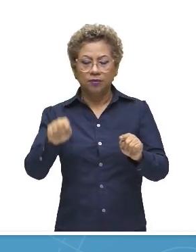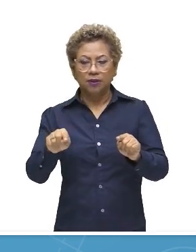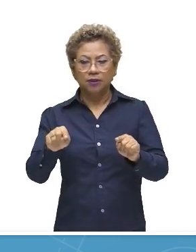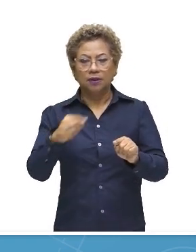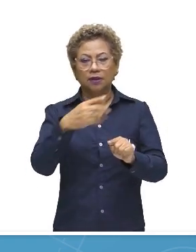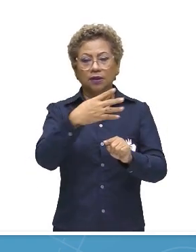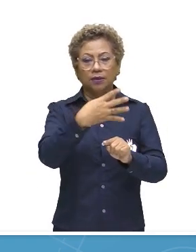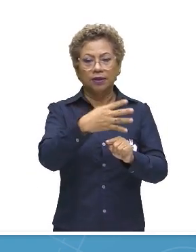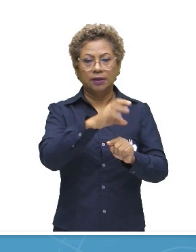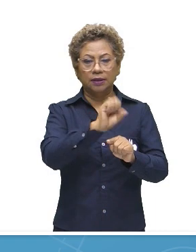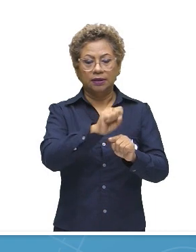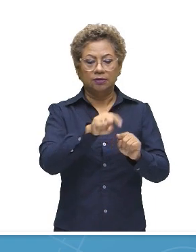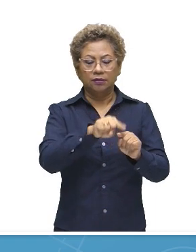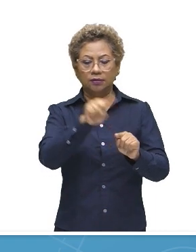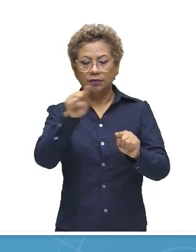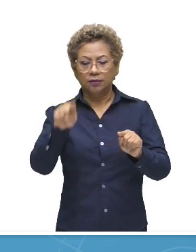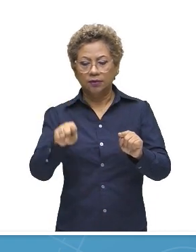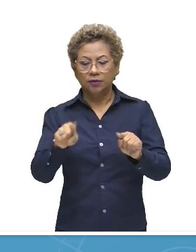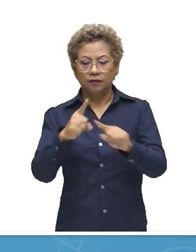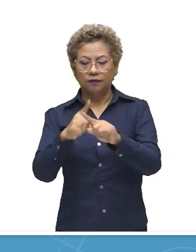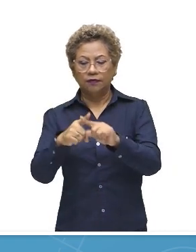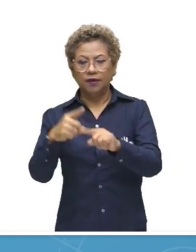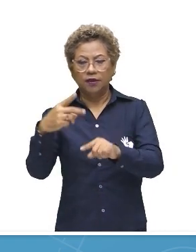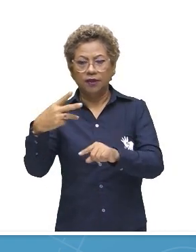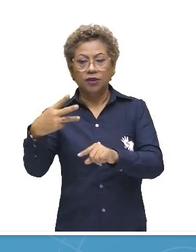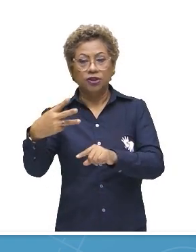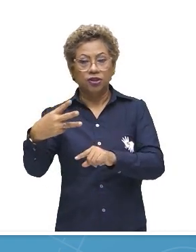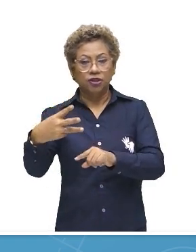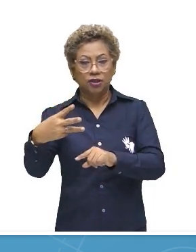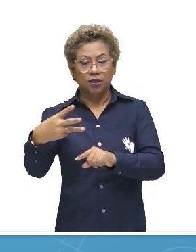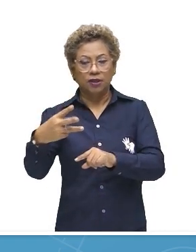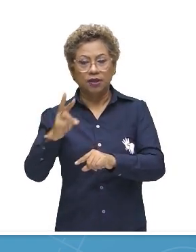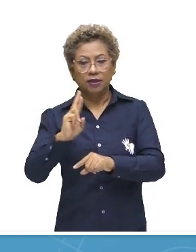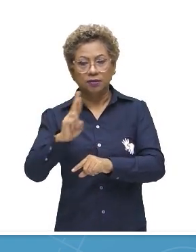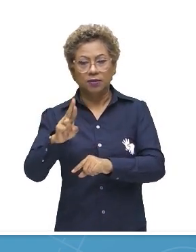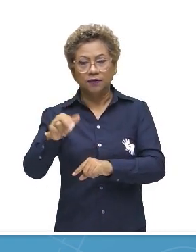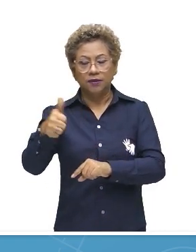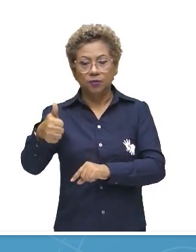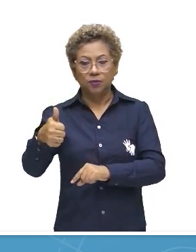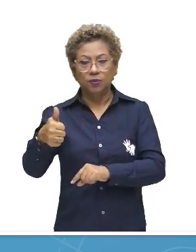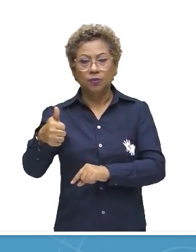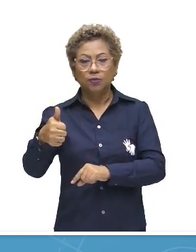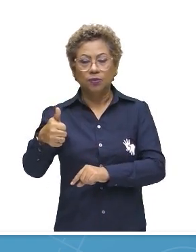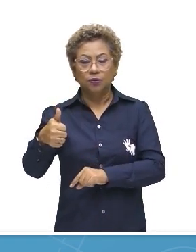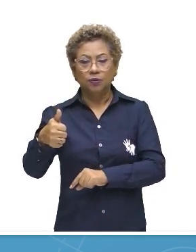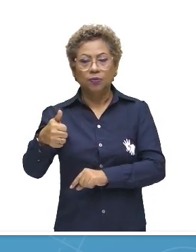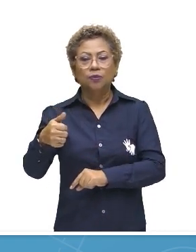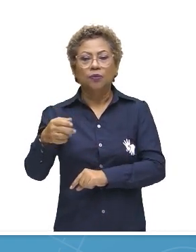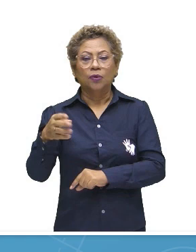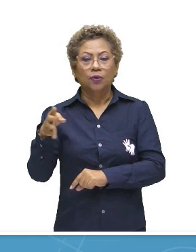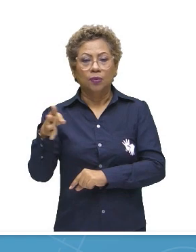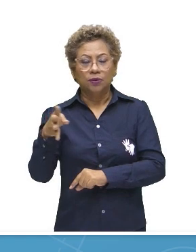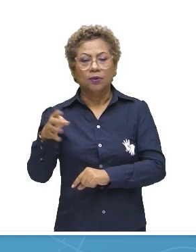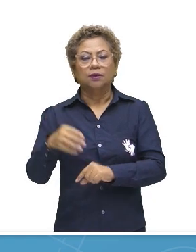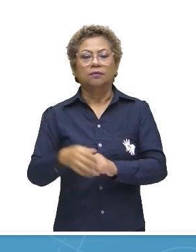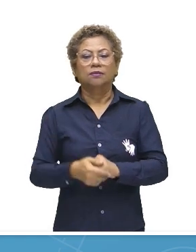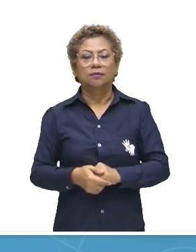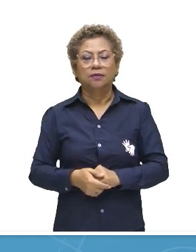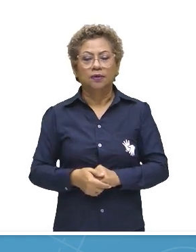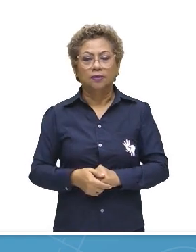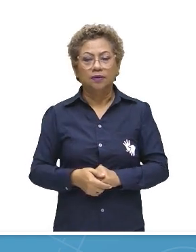por 3, a gente vai obter 144, tá? E aqui, ó, existe o número 1 aqui embaixo. Ninguém escreve, mas ele está